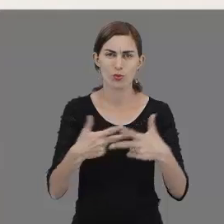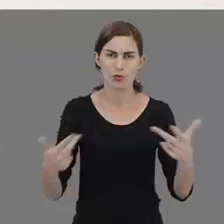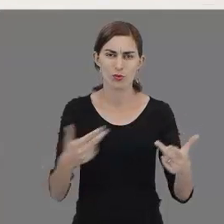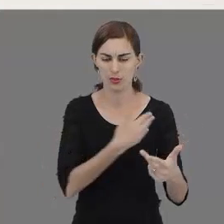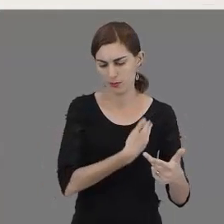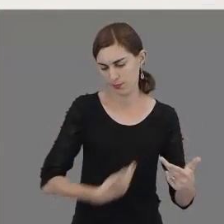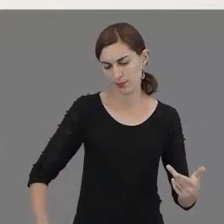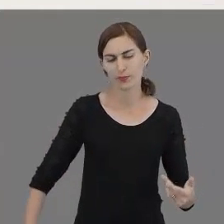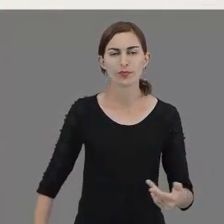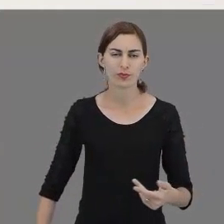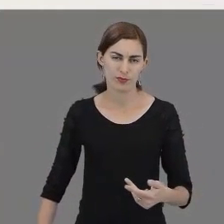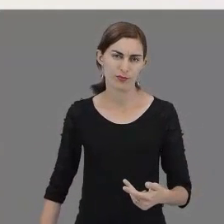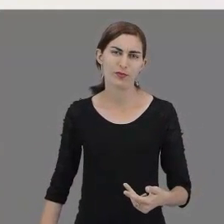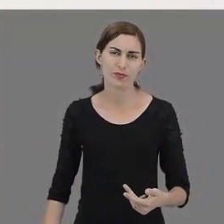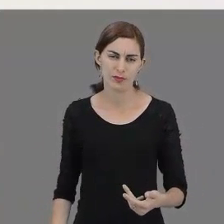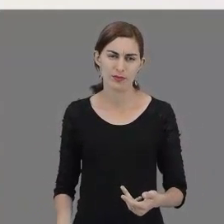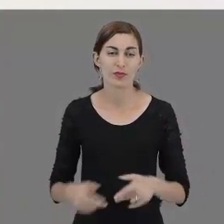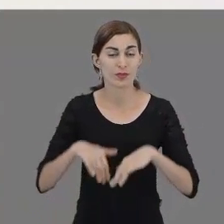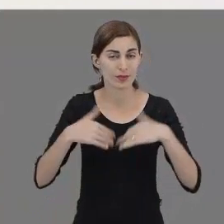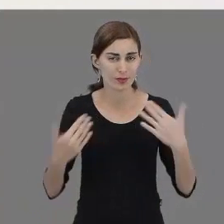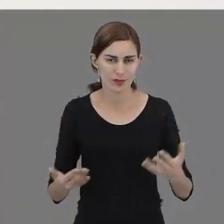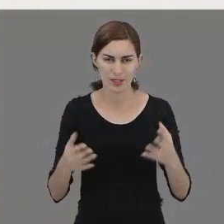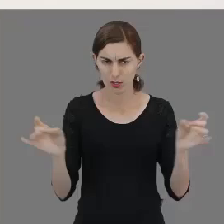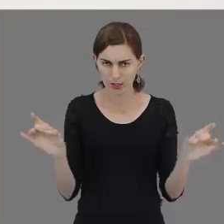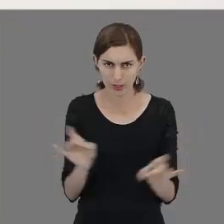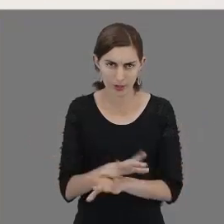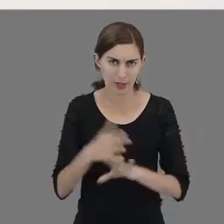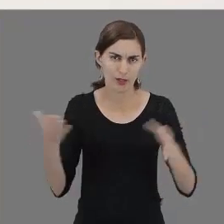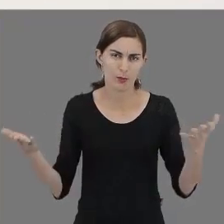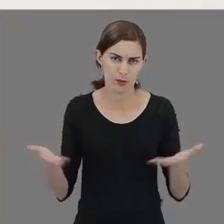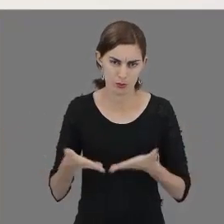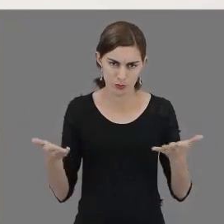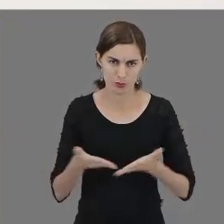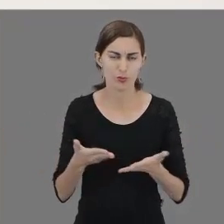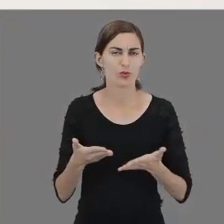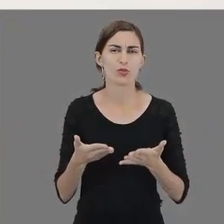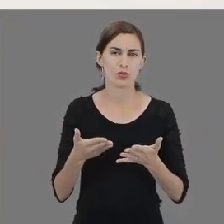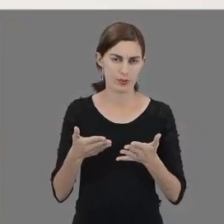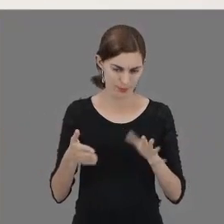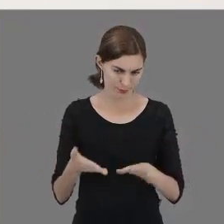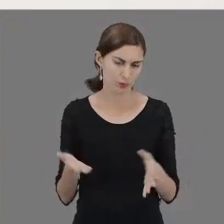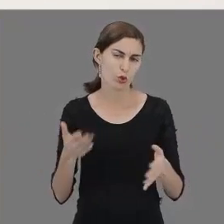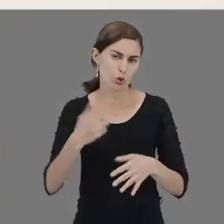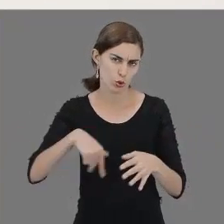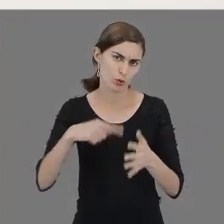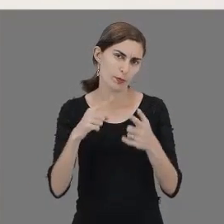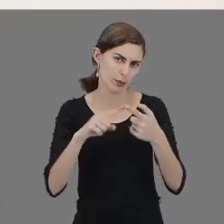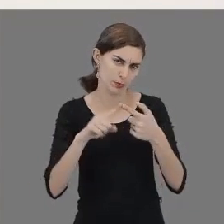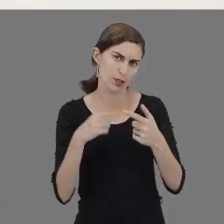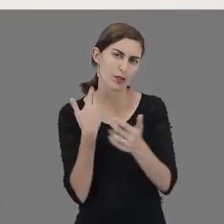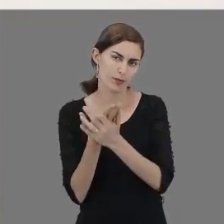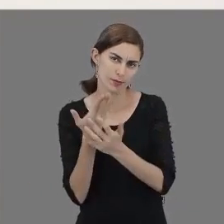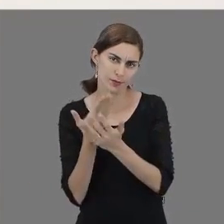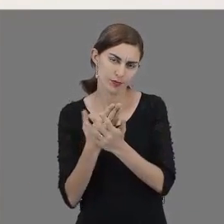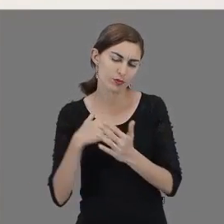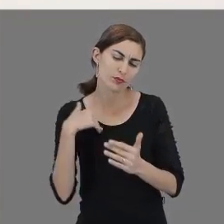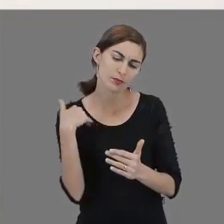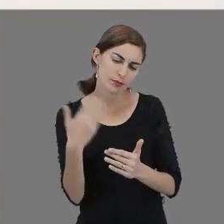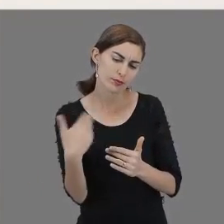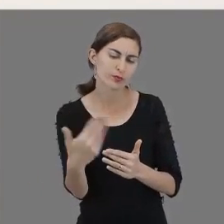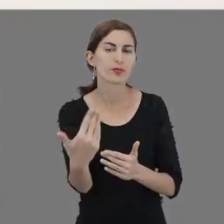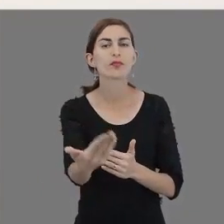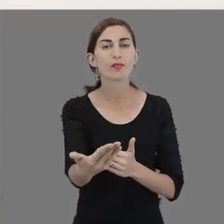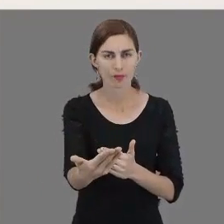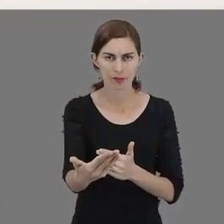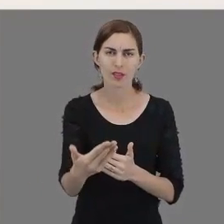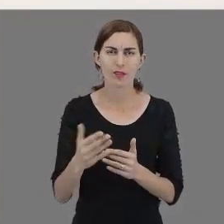pública. Então, assim, é isso, pessoal. A gente termina por hoje. Termina aqui também a nossa primeira aula. E mais à frente a